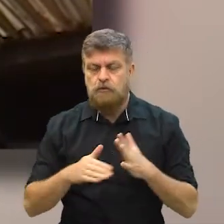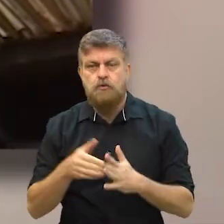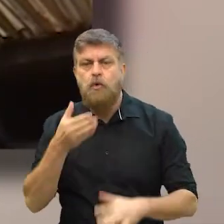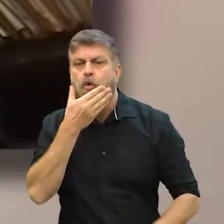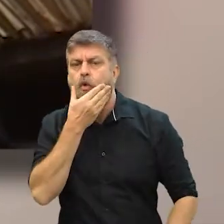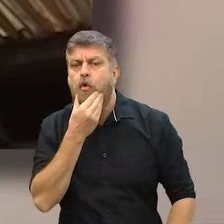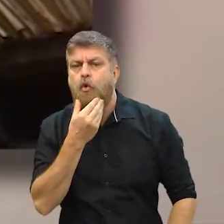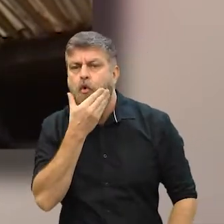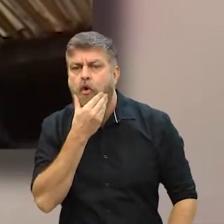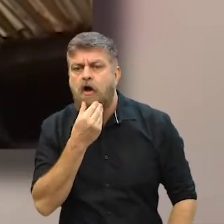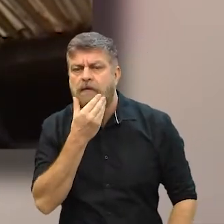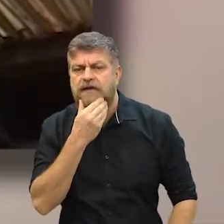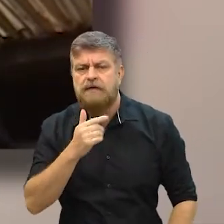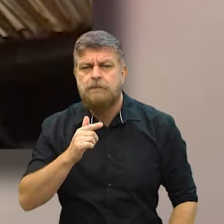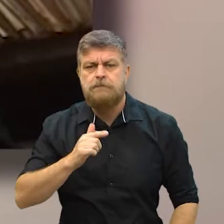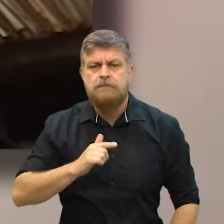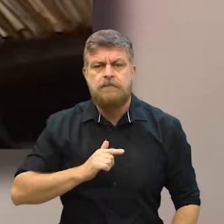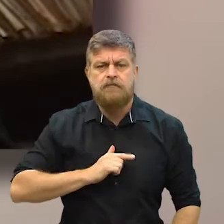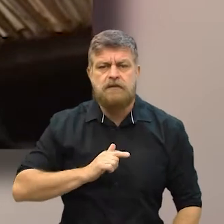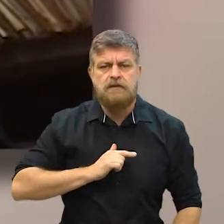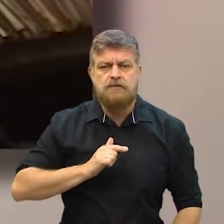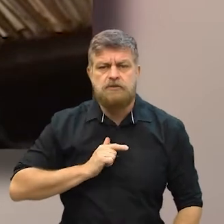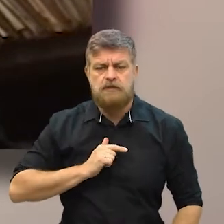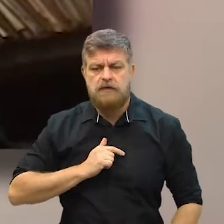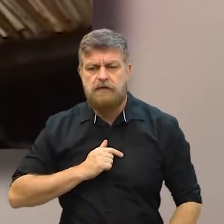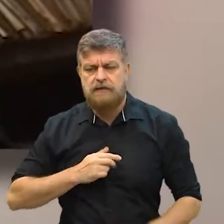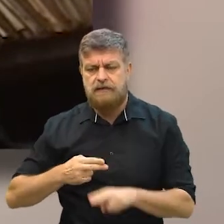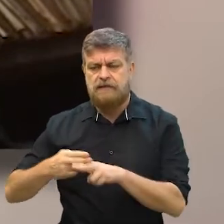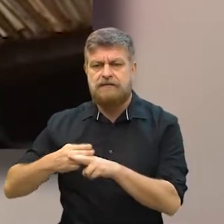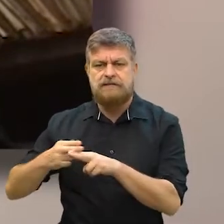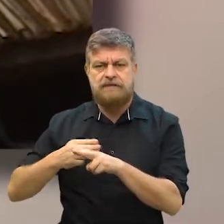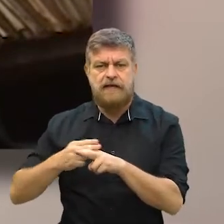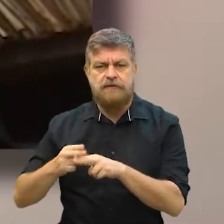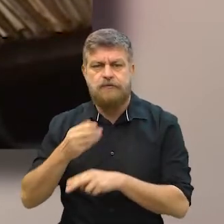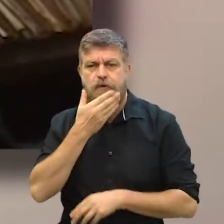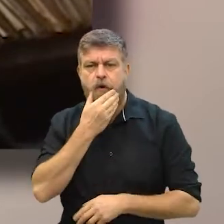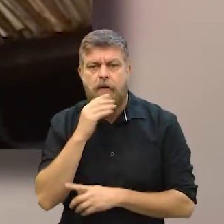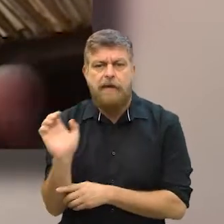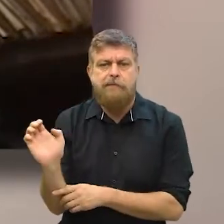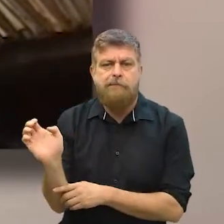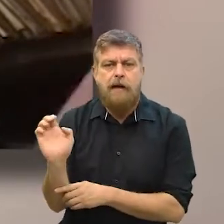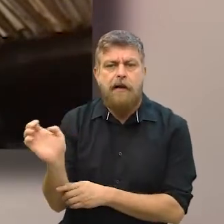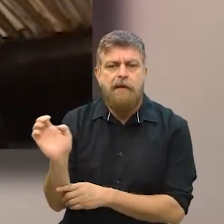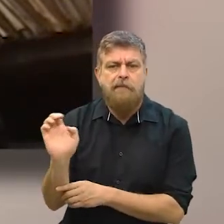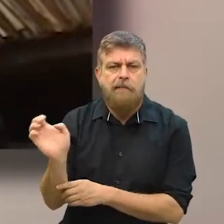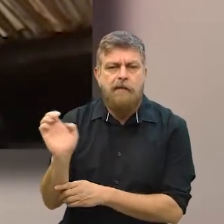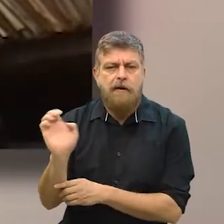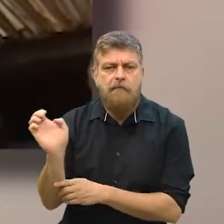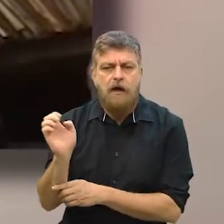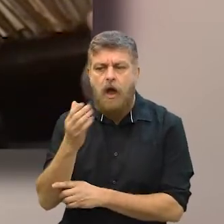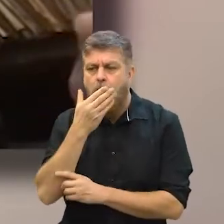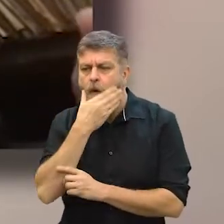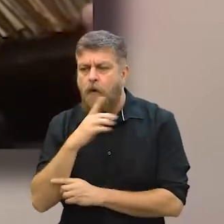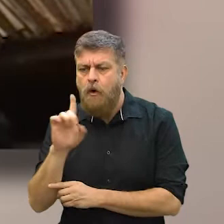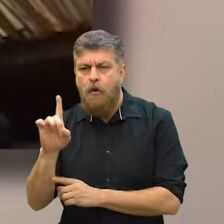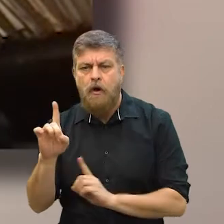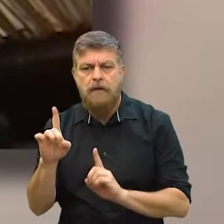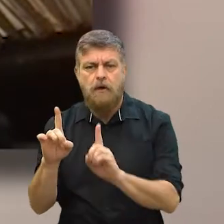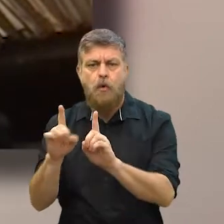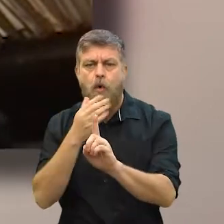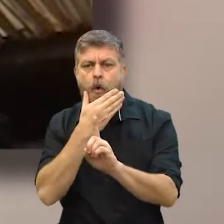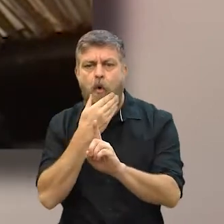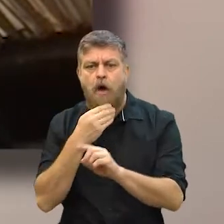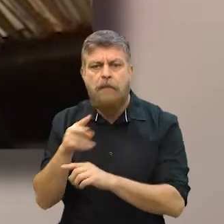homens que tinham a vida sexual com outros homens. Ou seja,